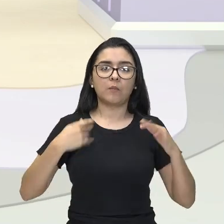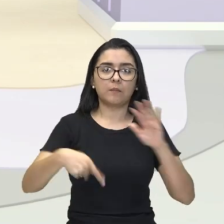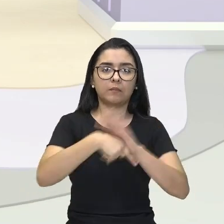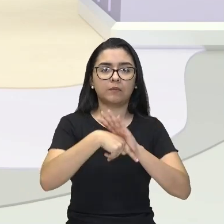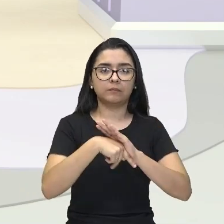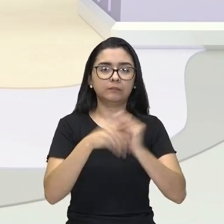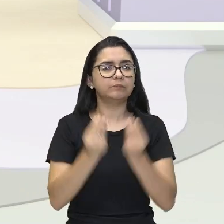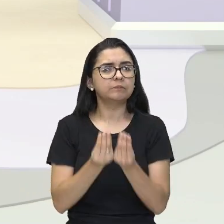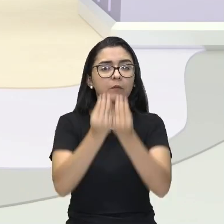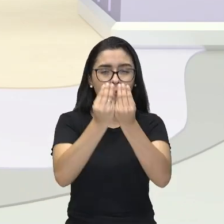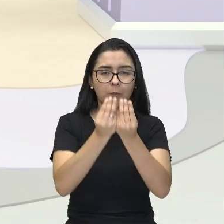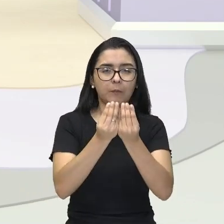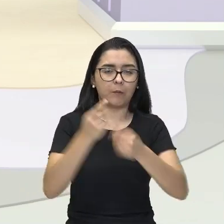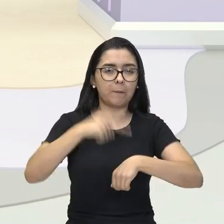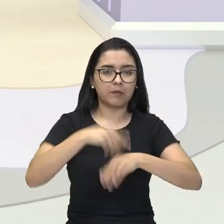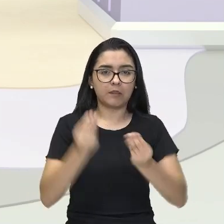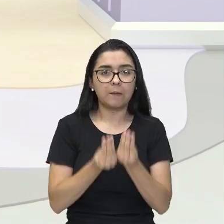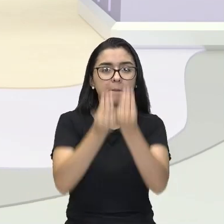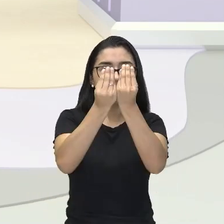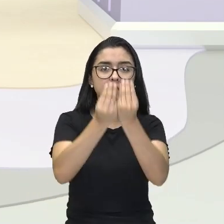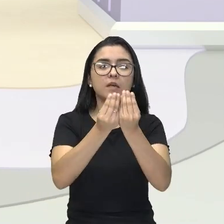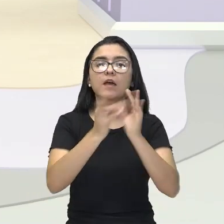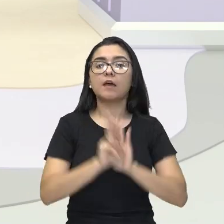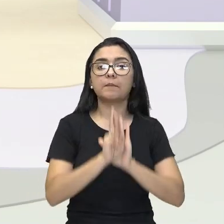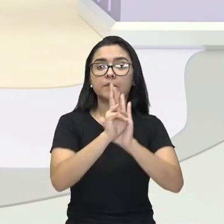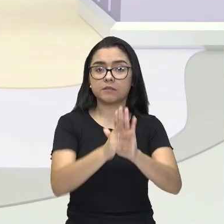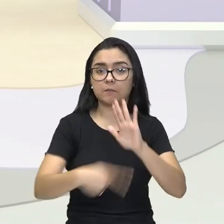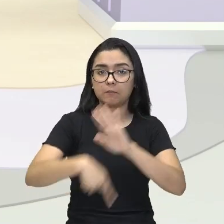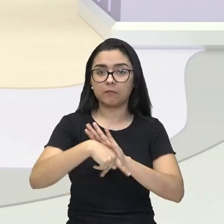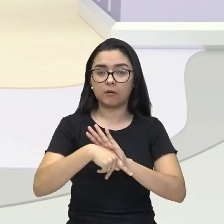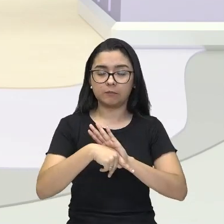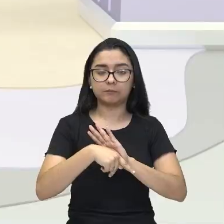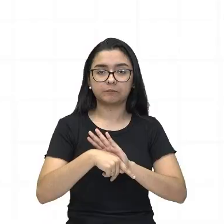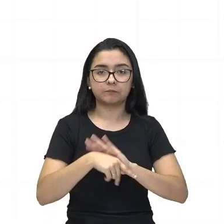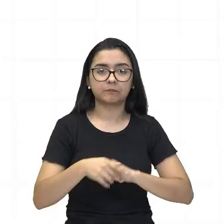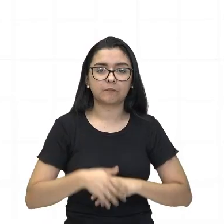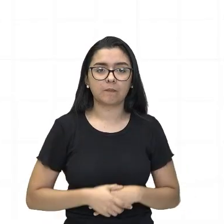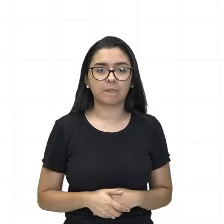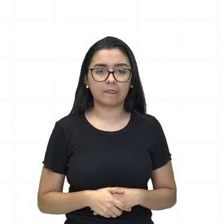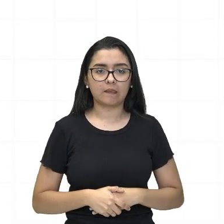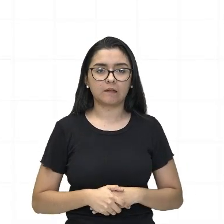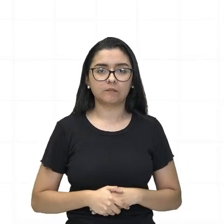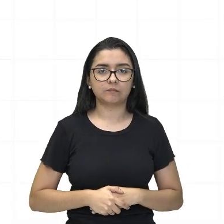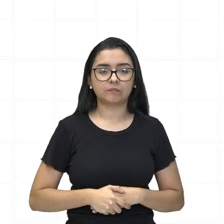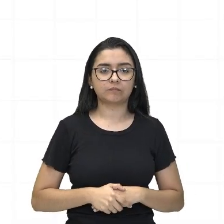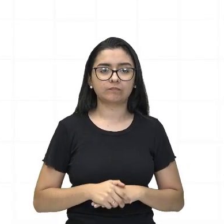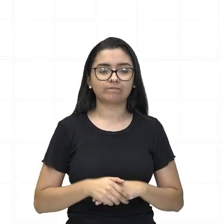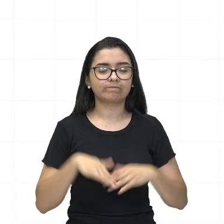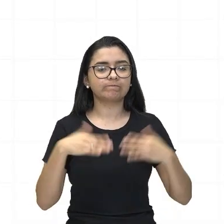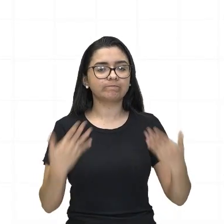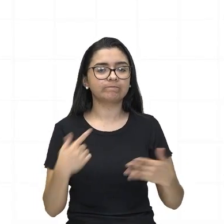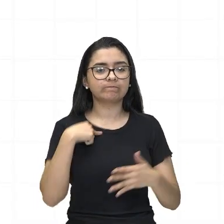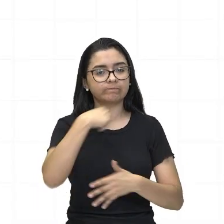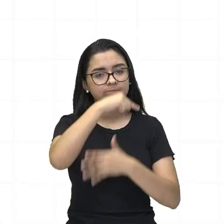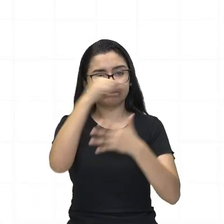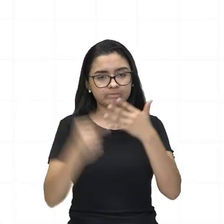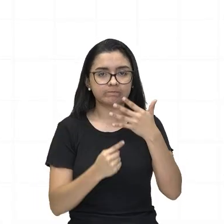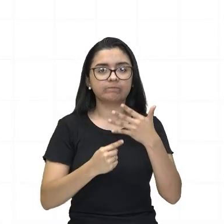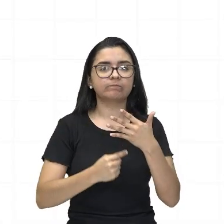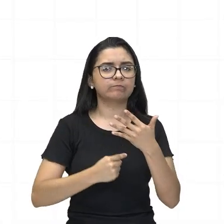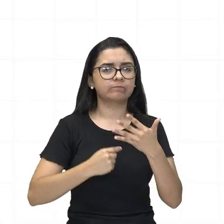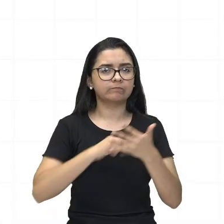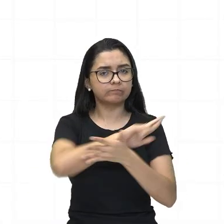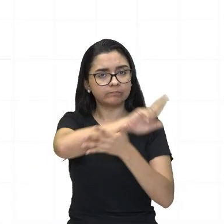uma roupa que representa o ministério que ele exerce. Então, os exemplos, eles são